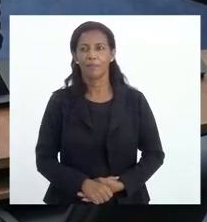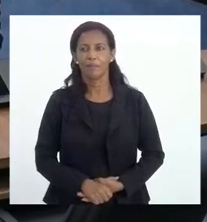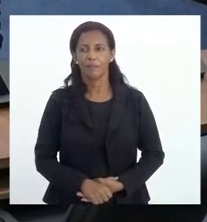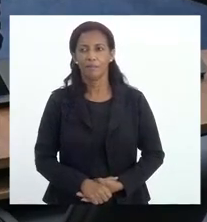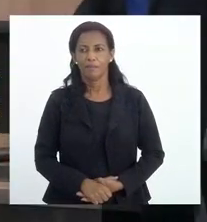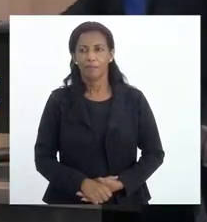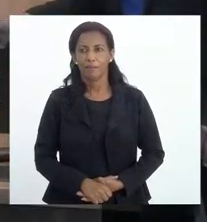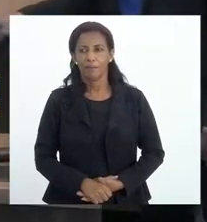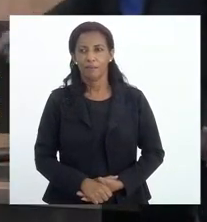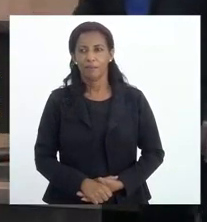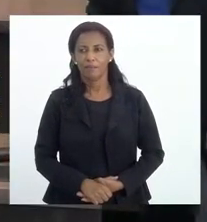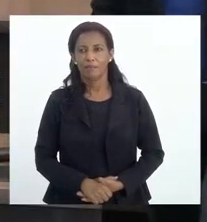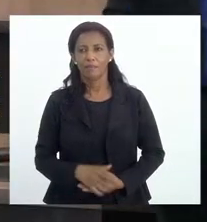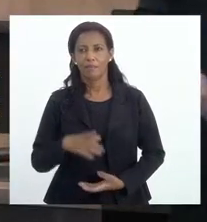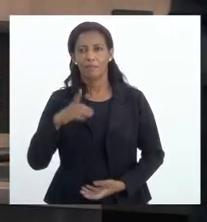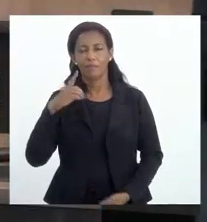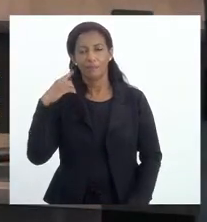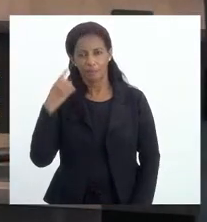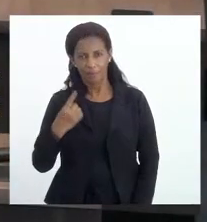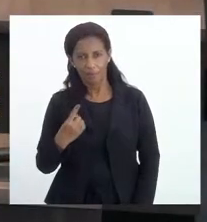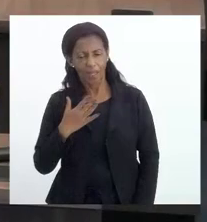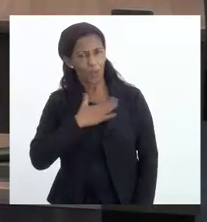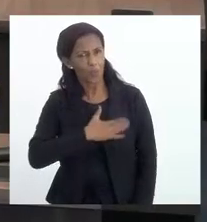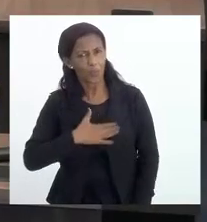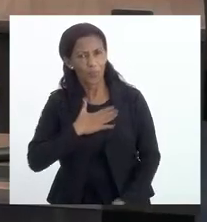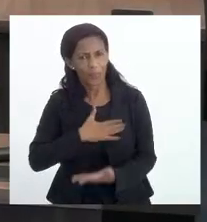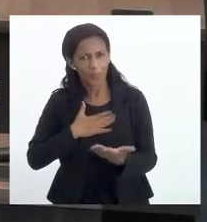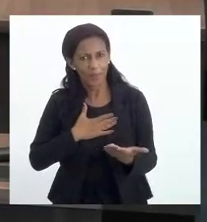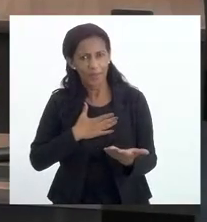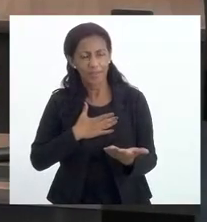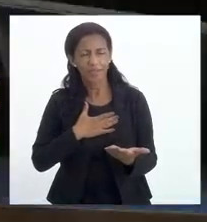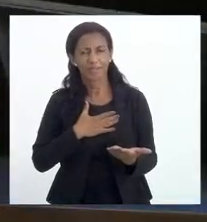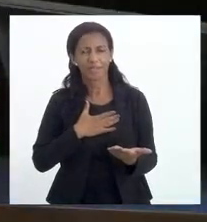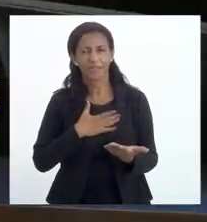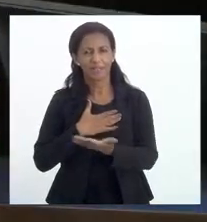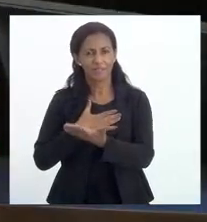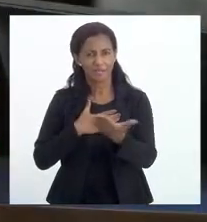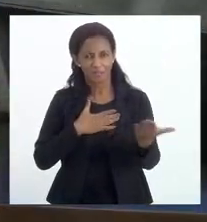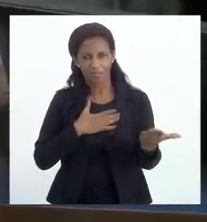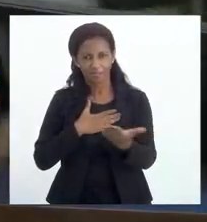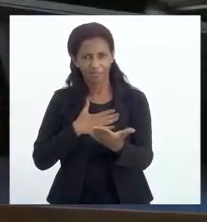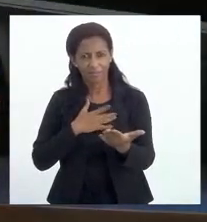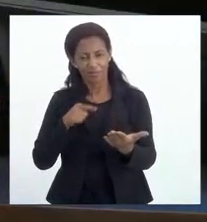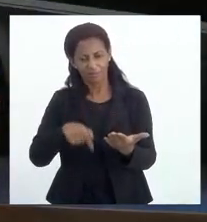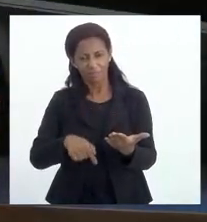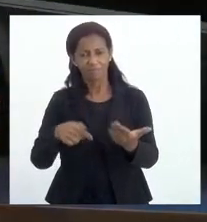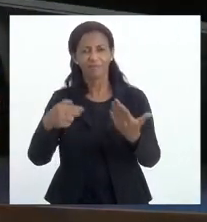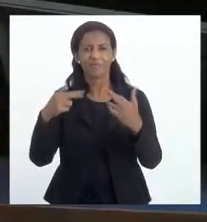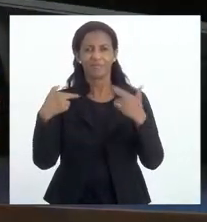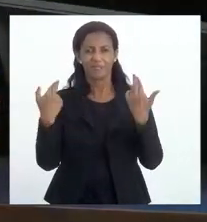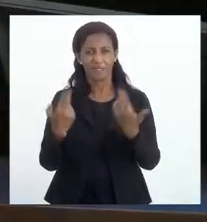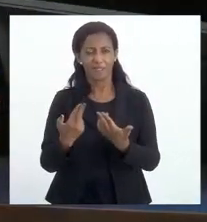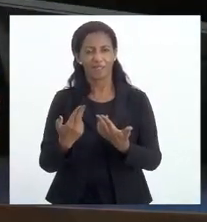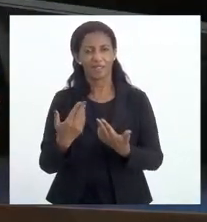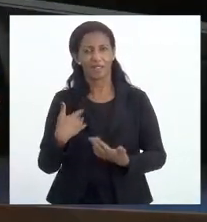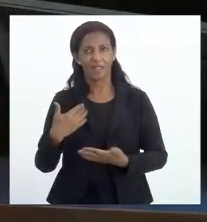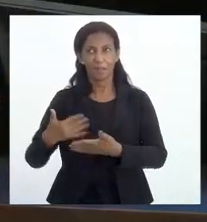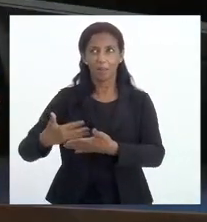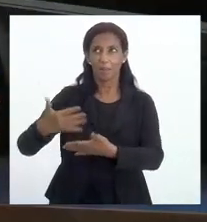Deputada Dani, deputado Marcelo, prazer enorme, participação de vossas excelências aqui nessa minha